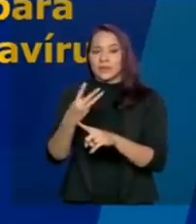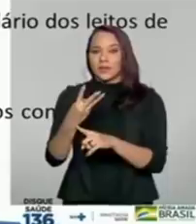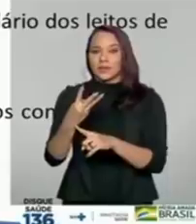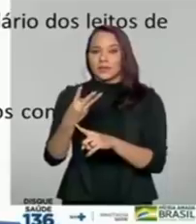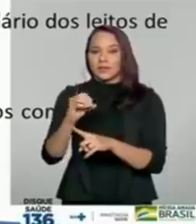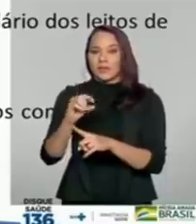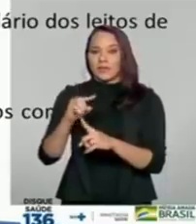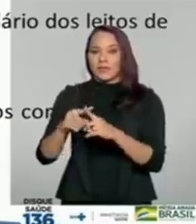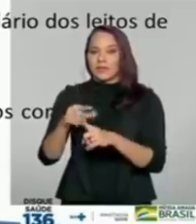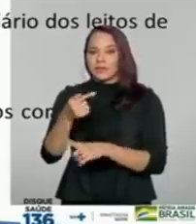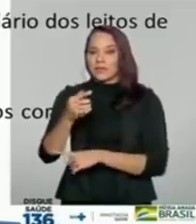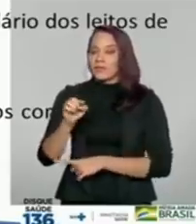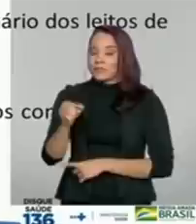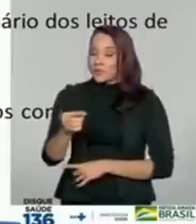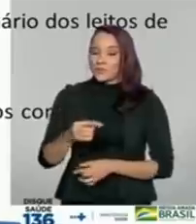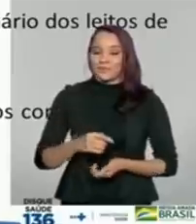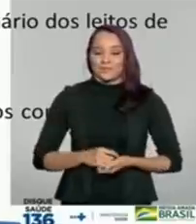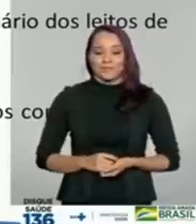ir.